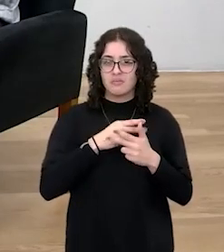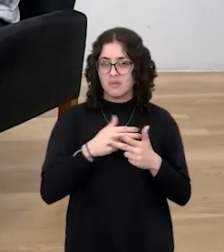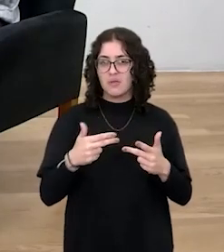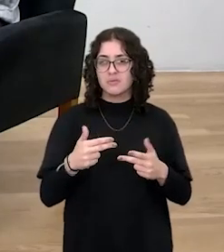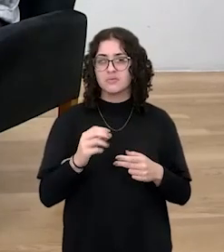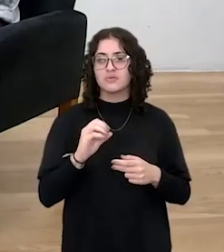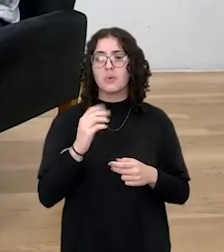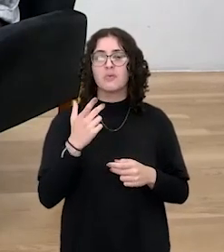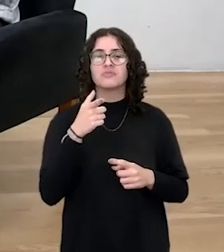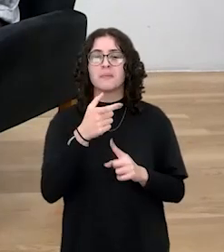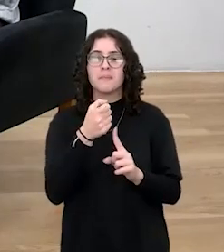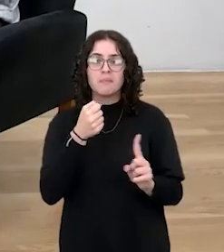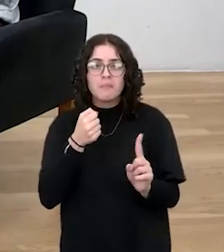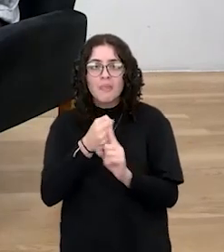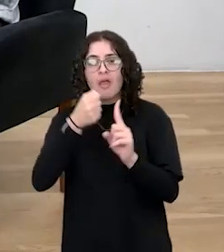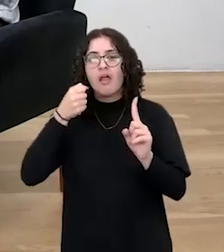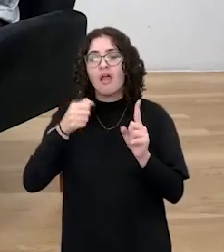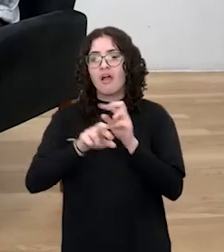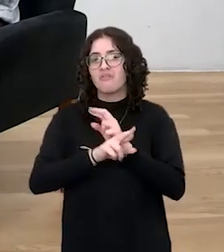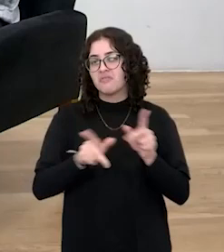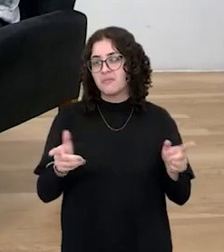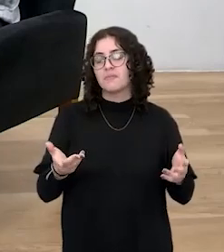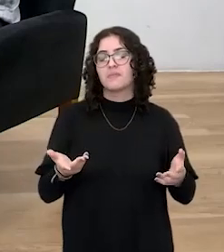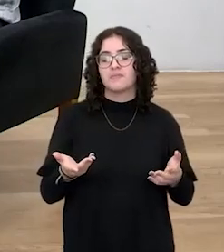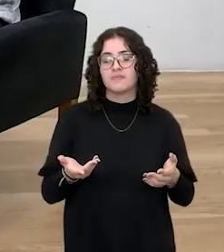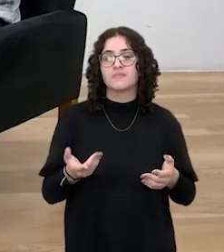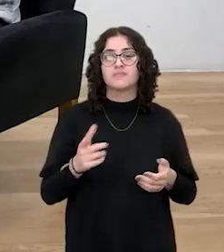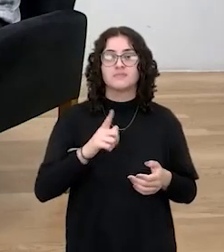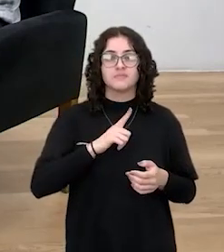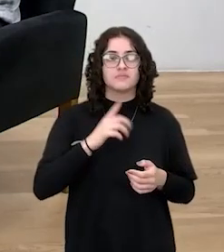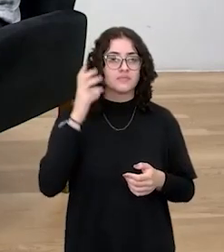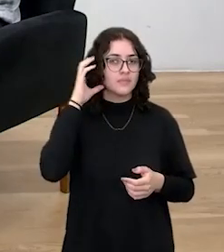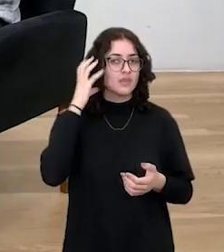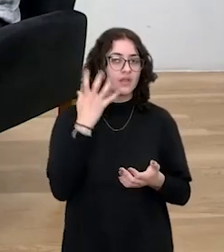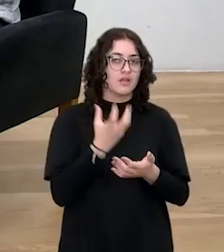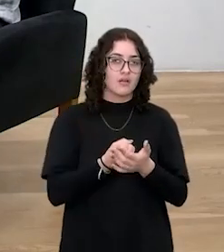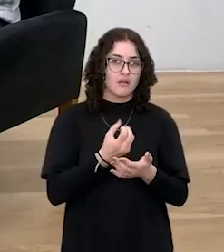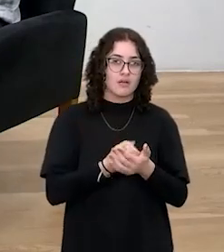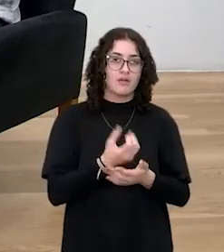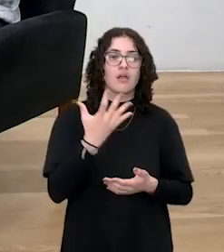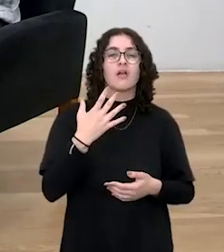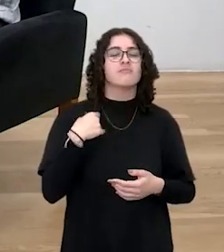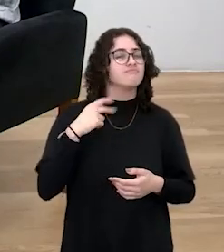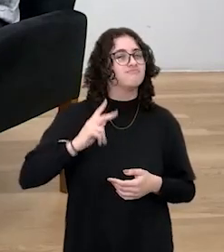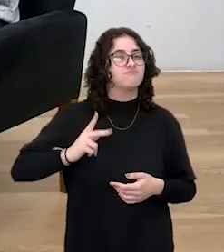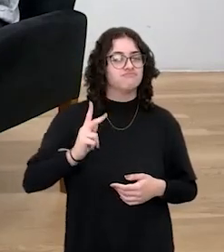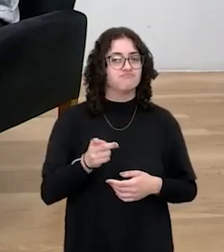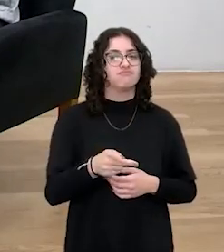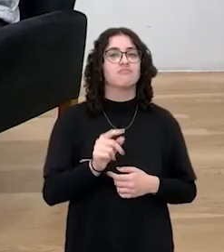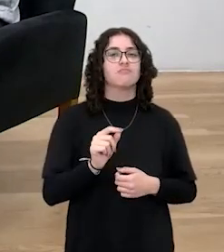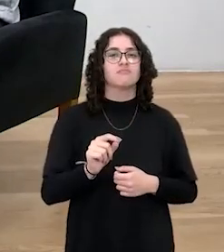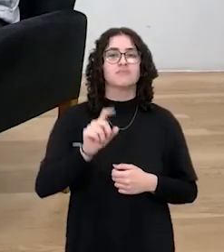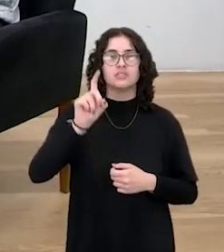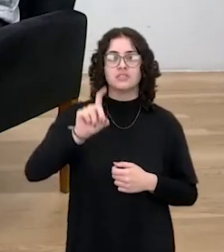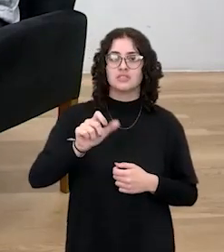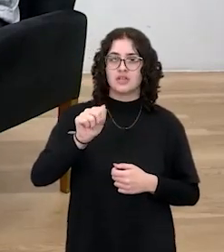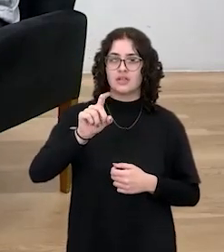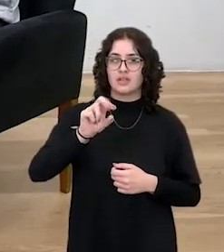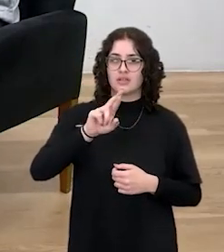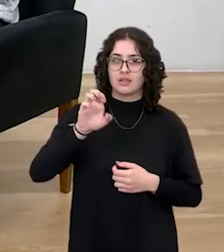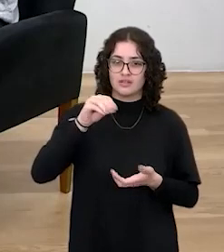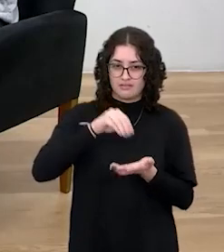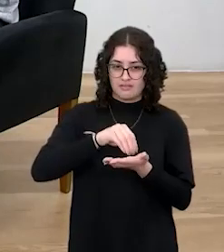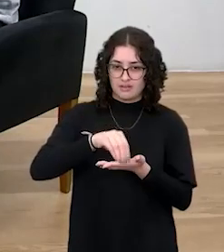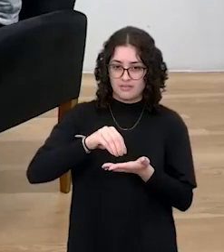você é impactado de outra forma? Eu tenho um podcast que eu ouço toda semana, que é o Xadrez Verbal, e eles fazem...